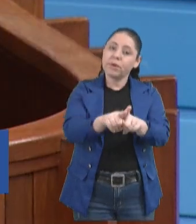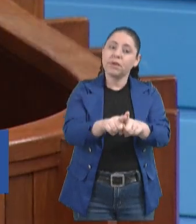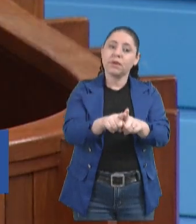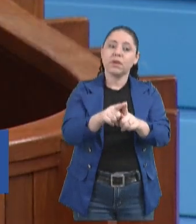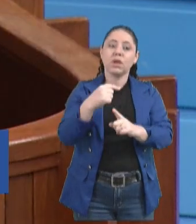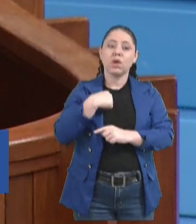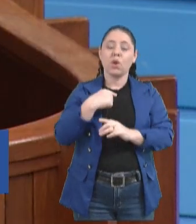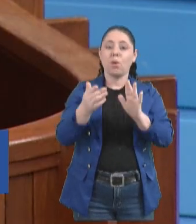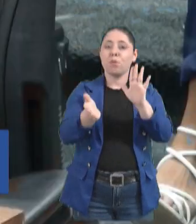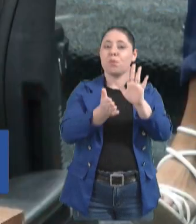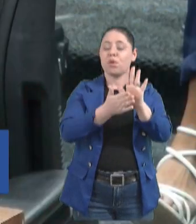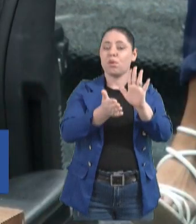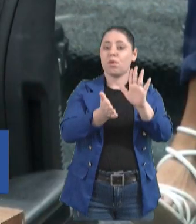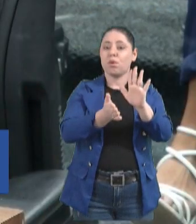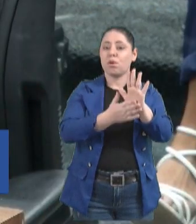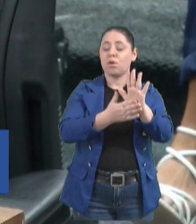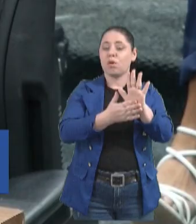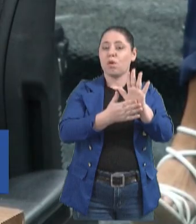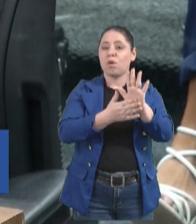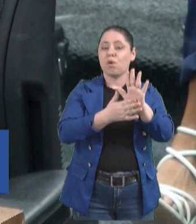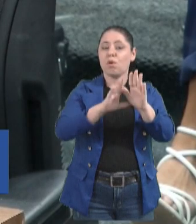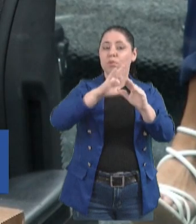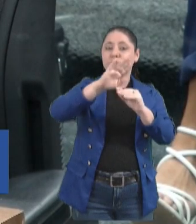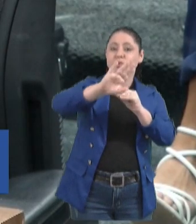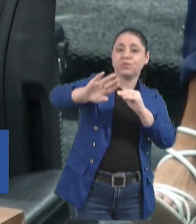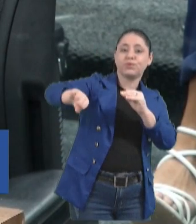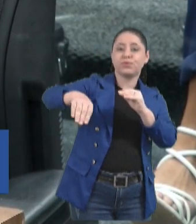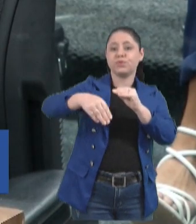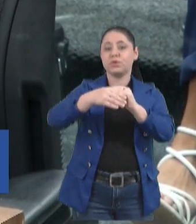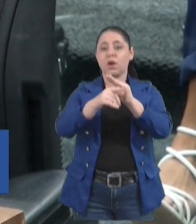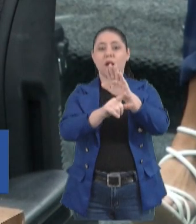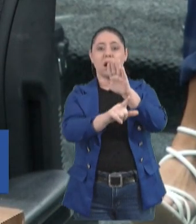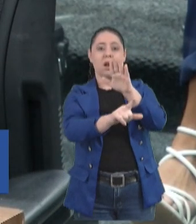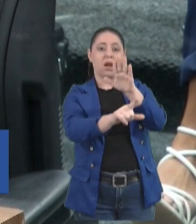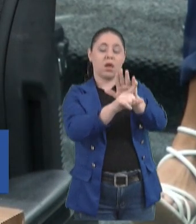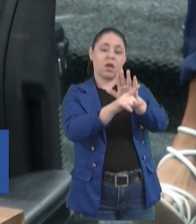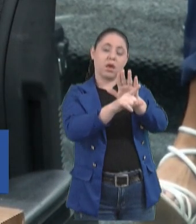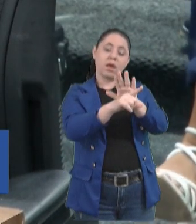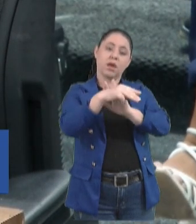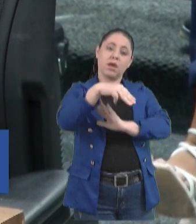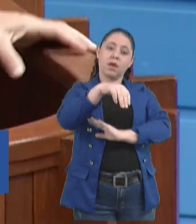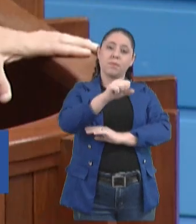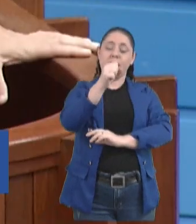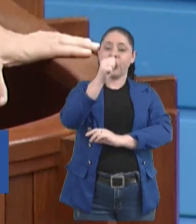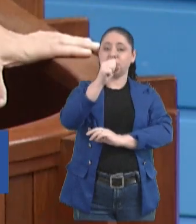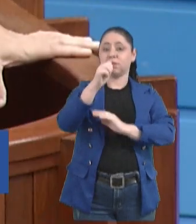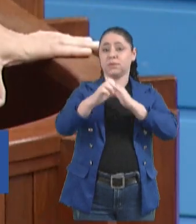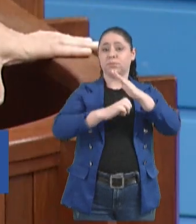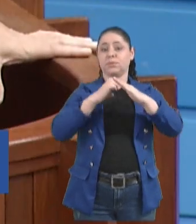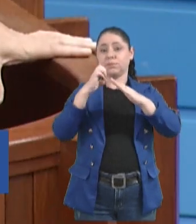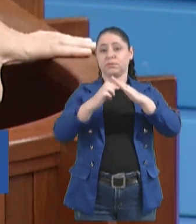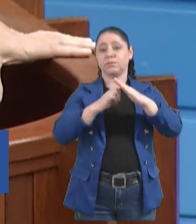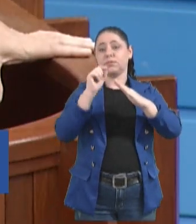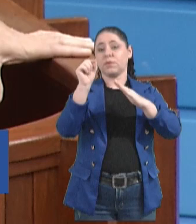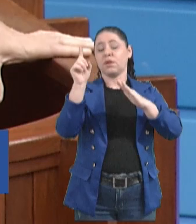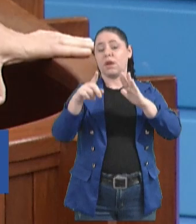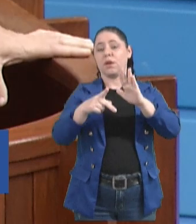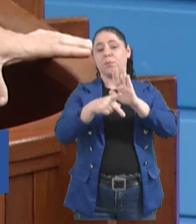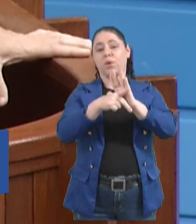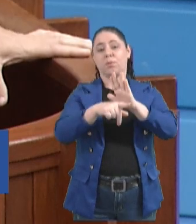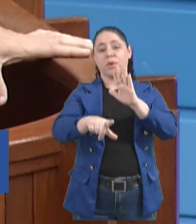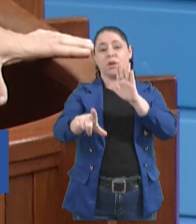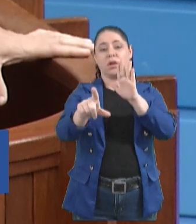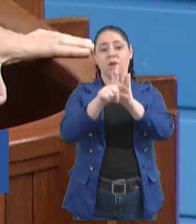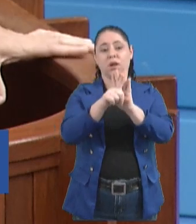eu sou o autor de uma emenda na lei do MS Empreendedor, que é a lei